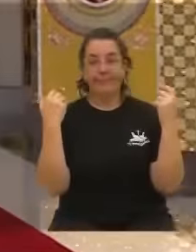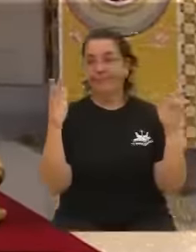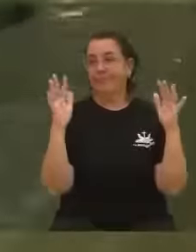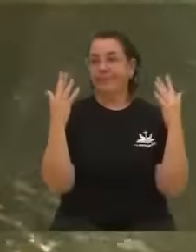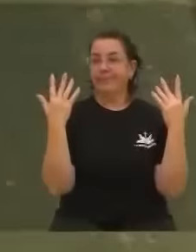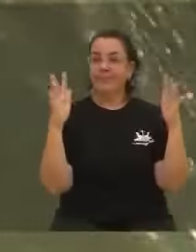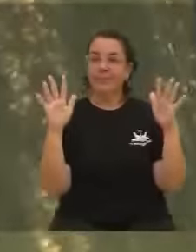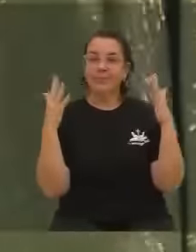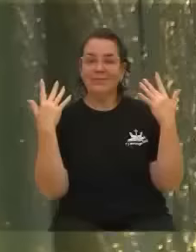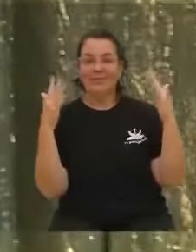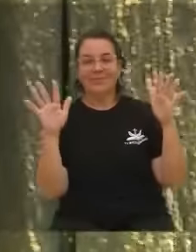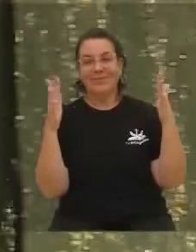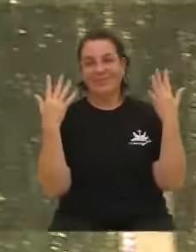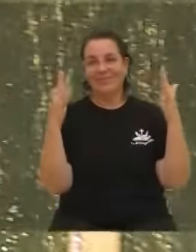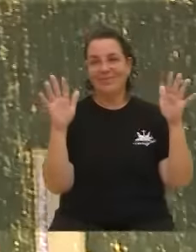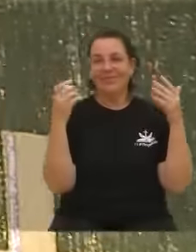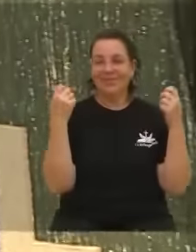aleluia,